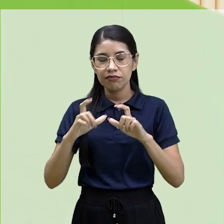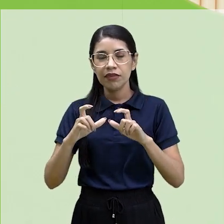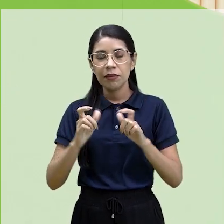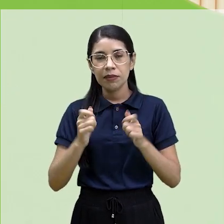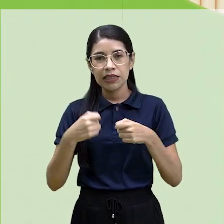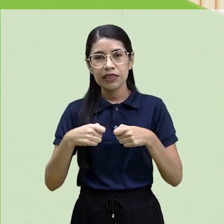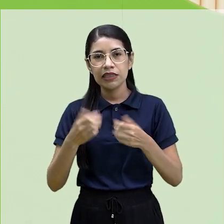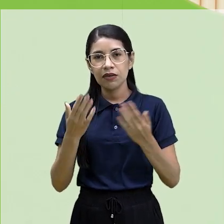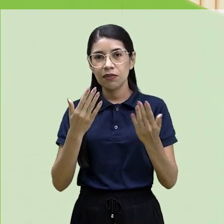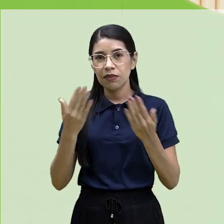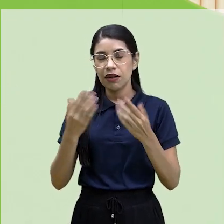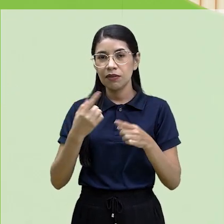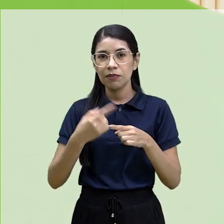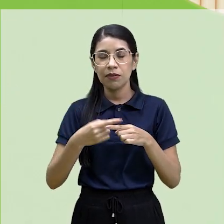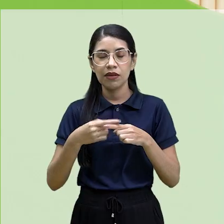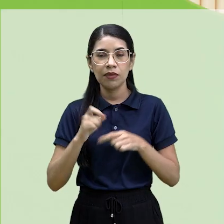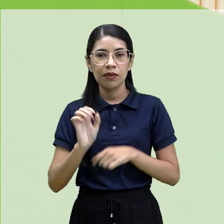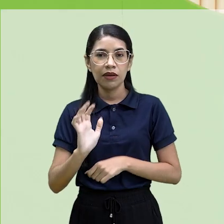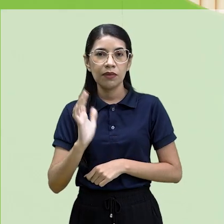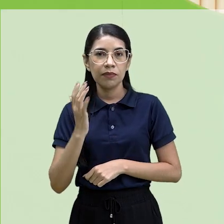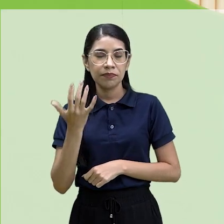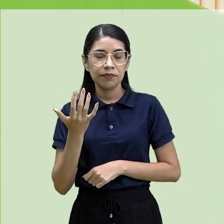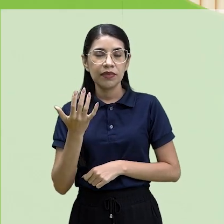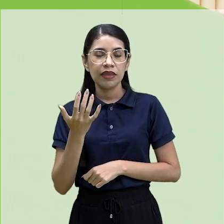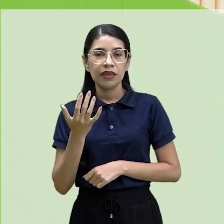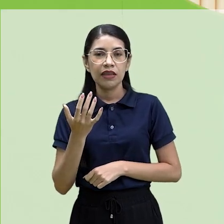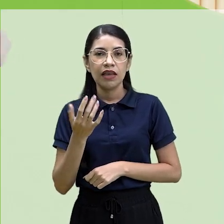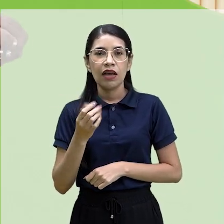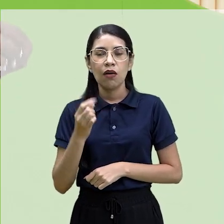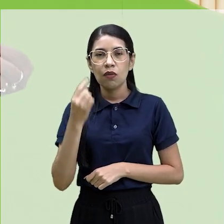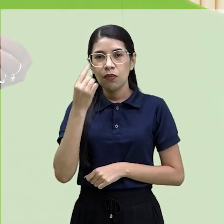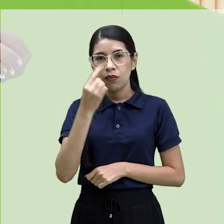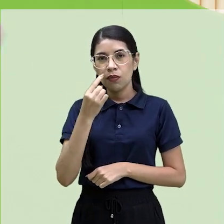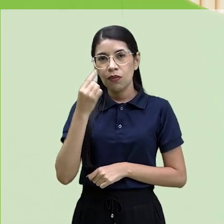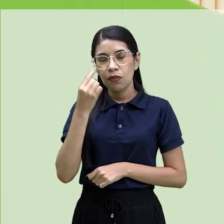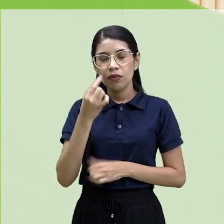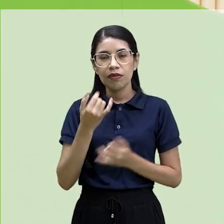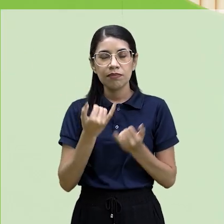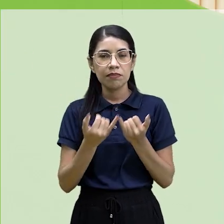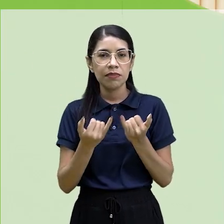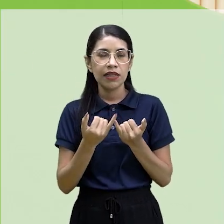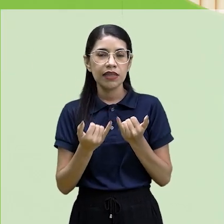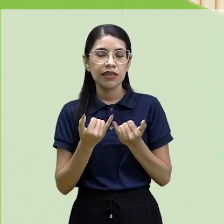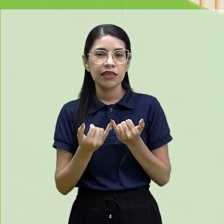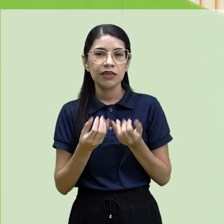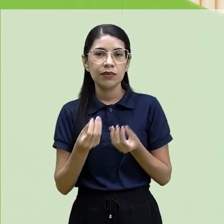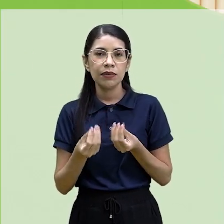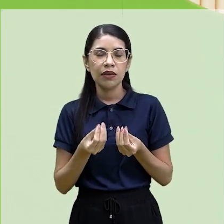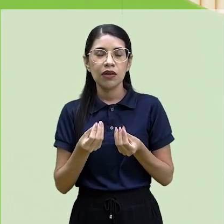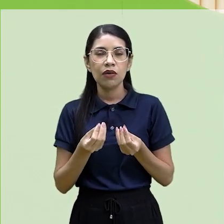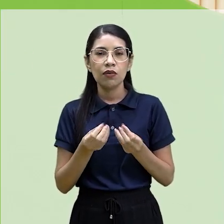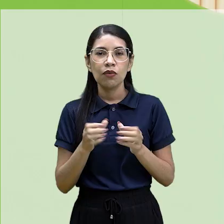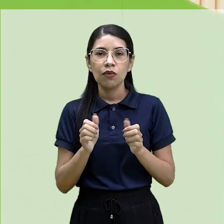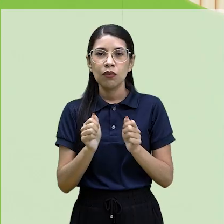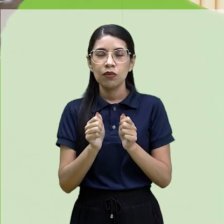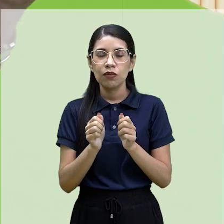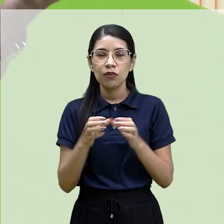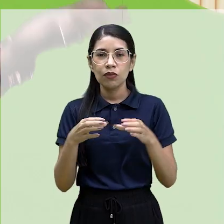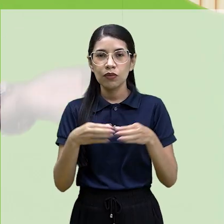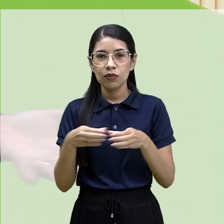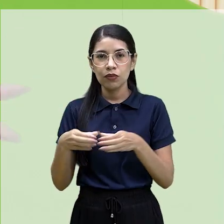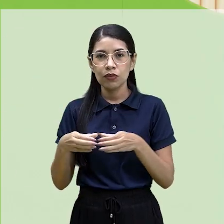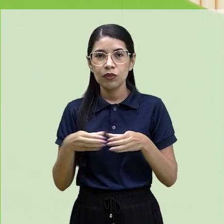essa comparação. Por quê? Porque nada mais o olho é como fosse esse conjunto aí